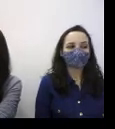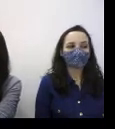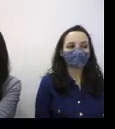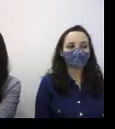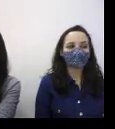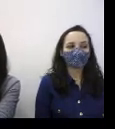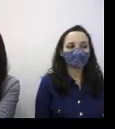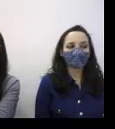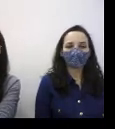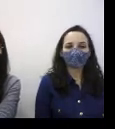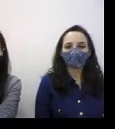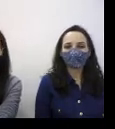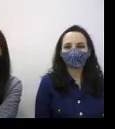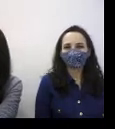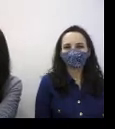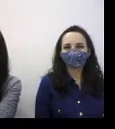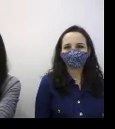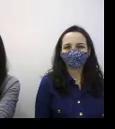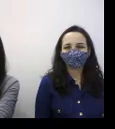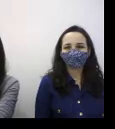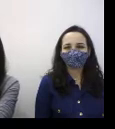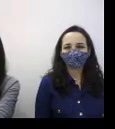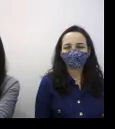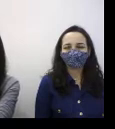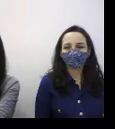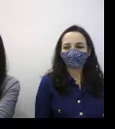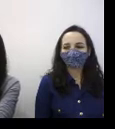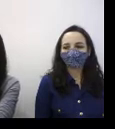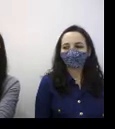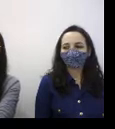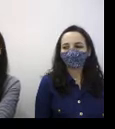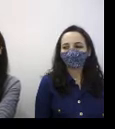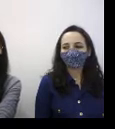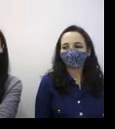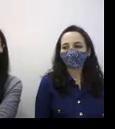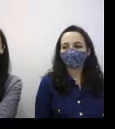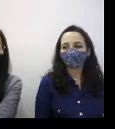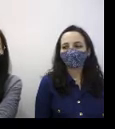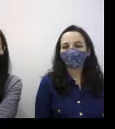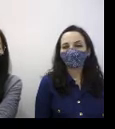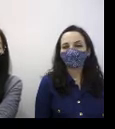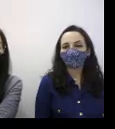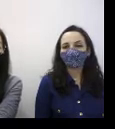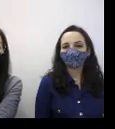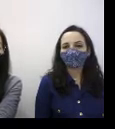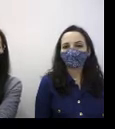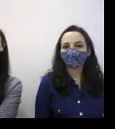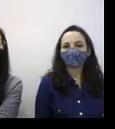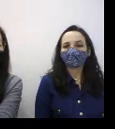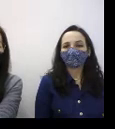né? Linda, né? Então, assim, a maioria acha que a autoestima é a gente